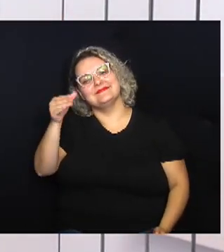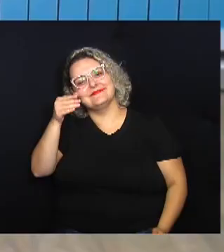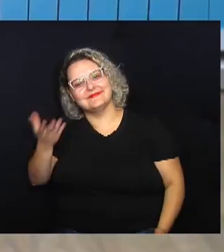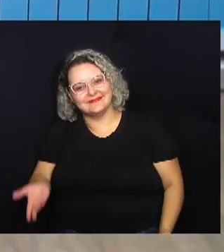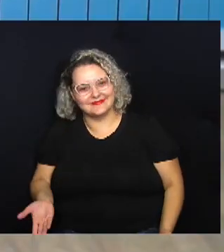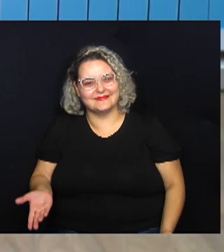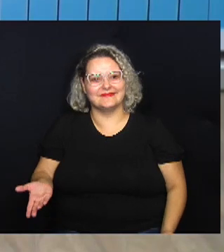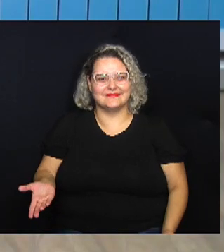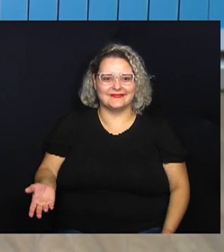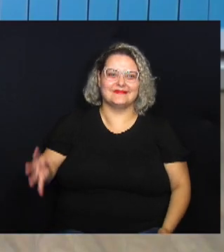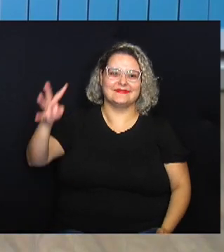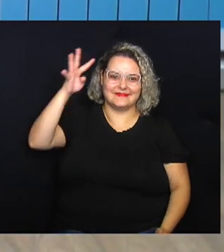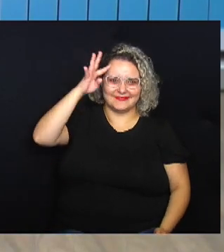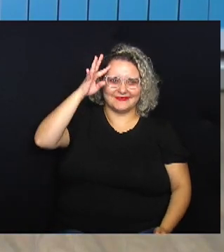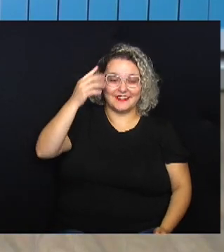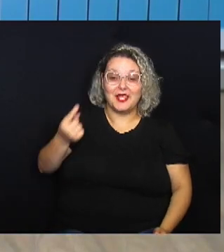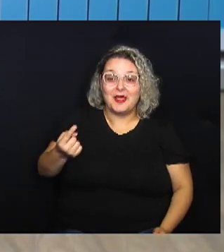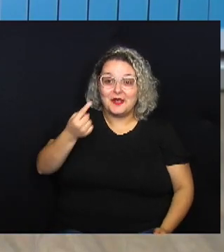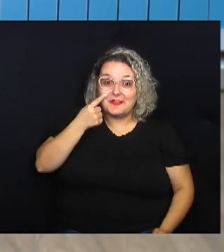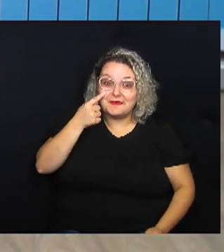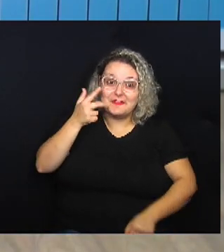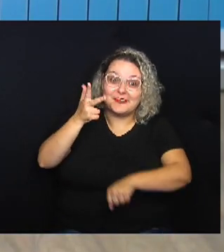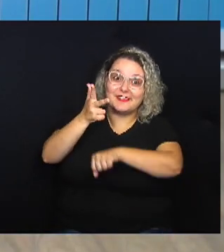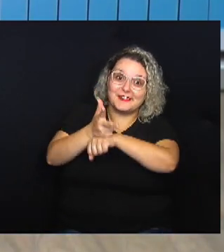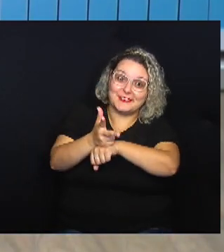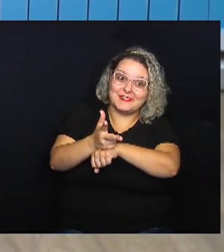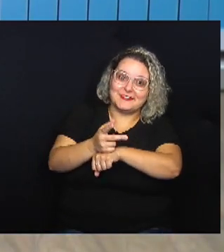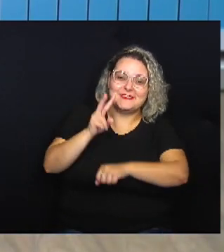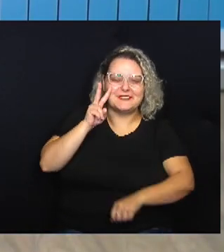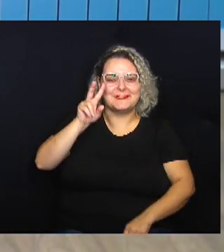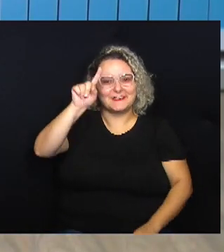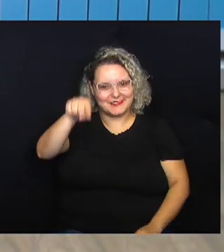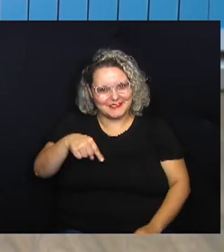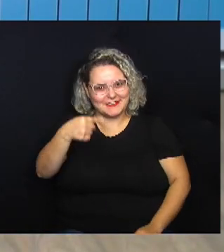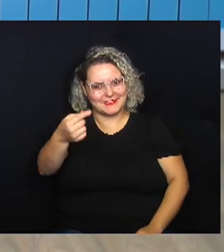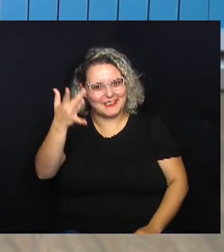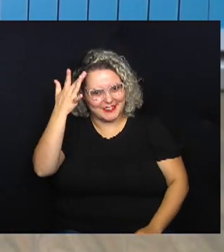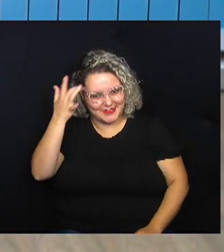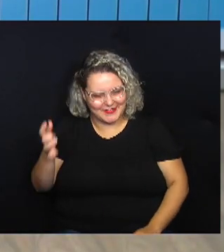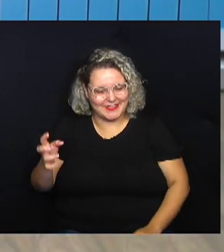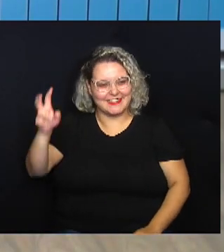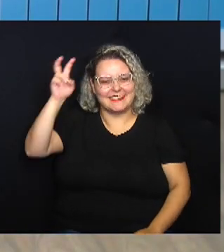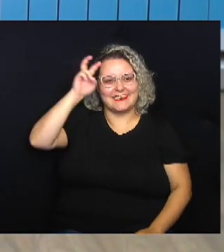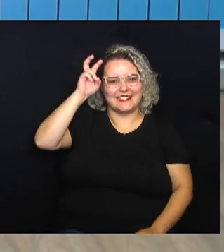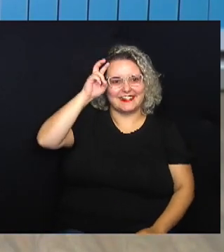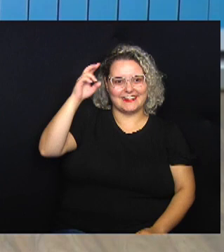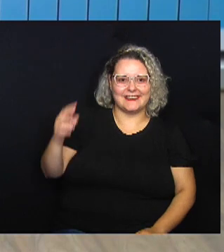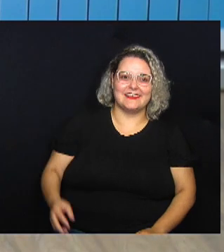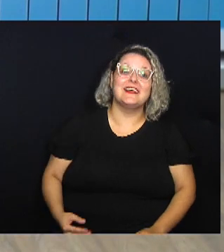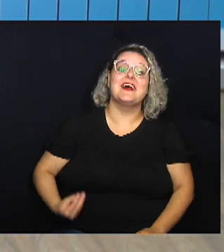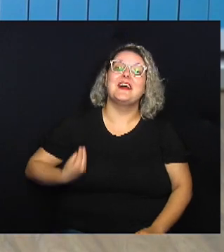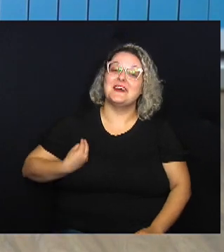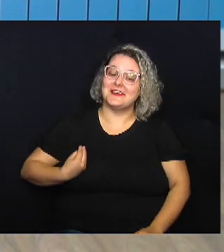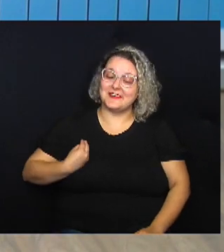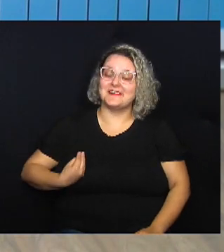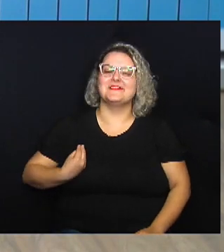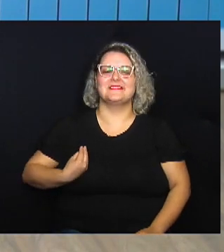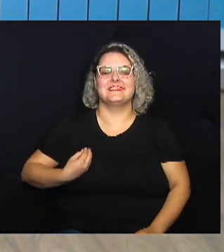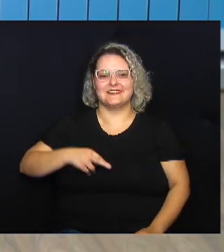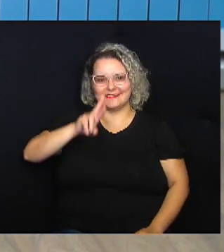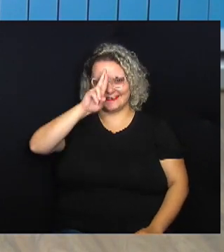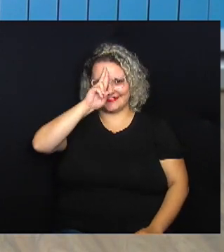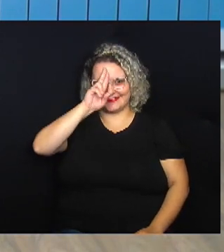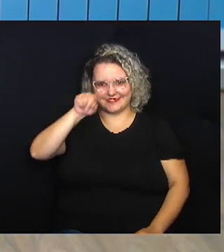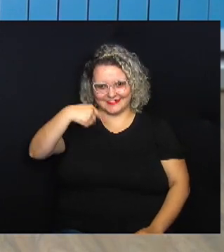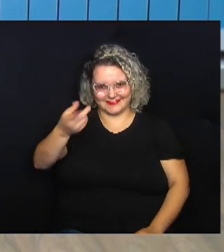Então fique com o vídeo e nós nos vemos amanhã na quinta-feira ao vivo a partir do meio-dia